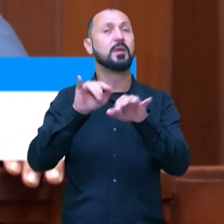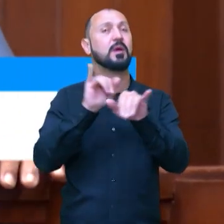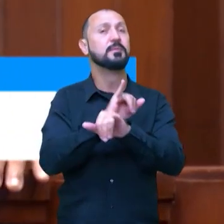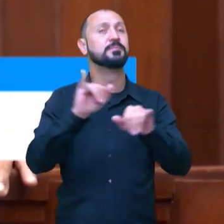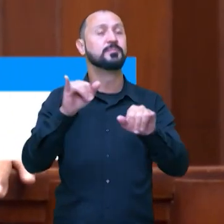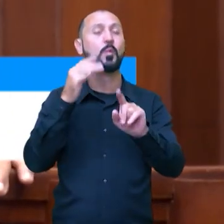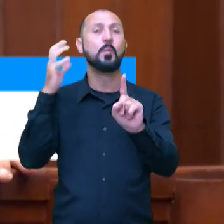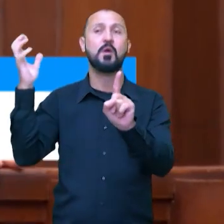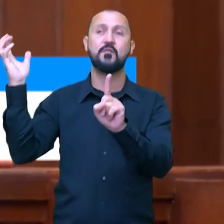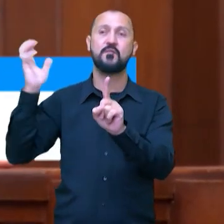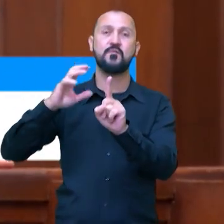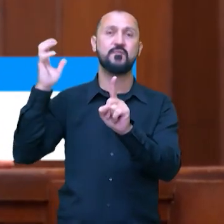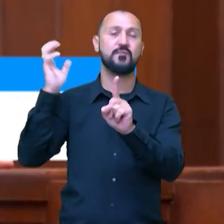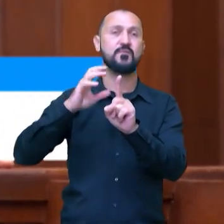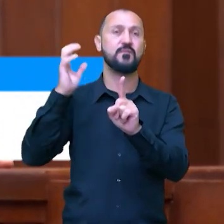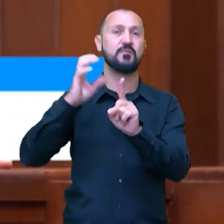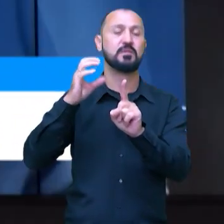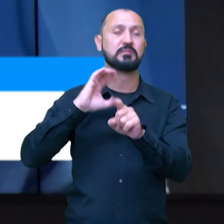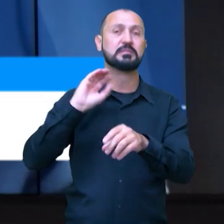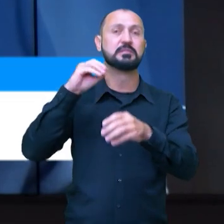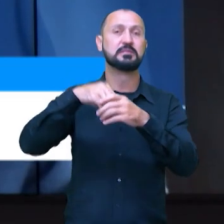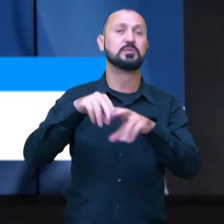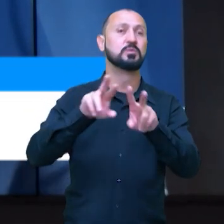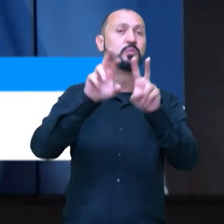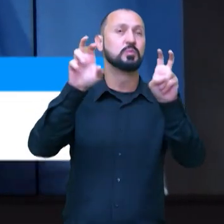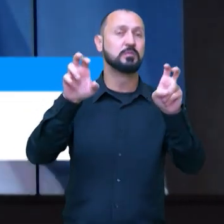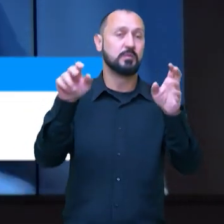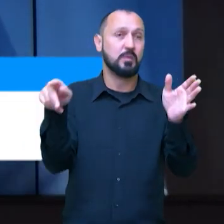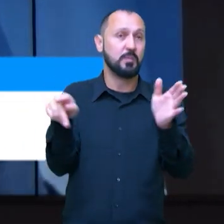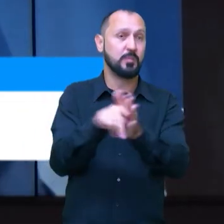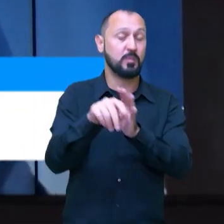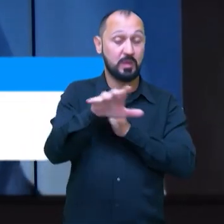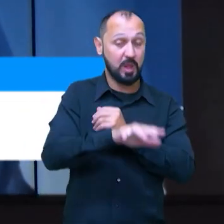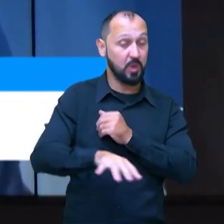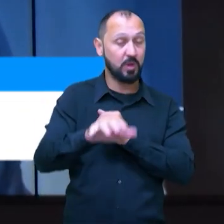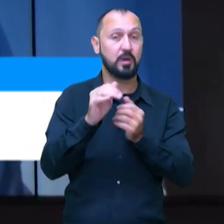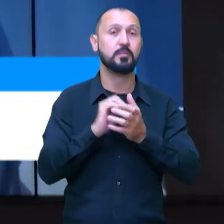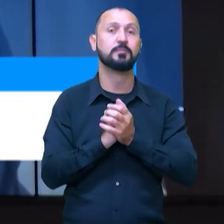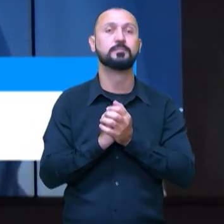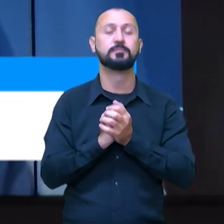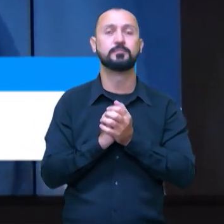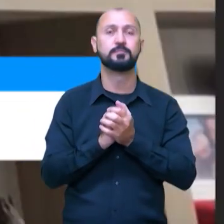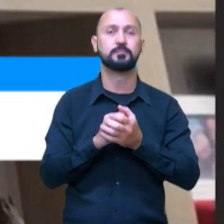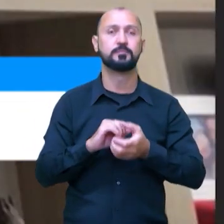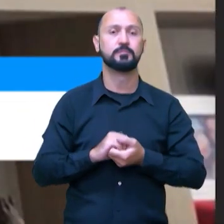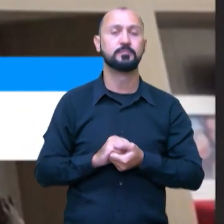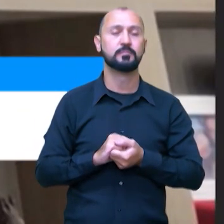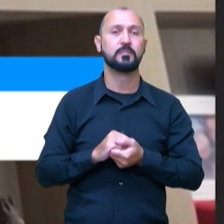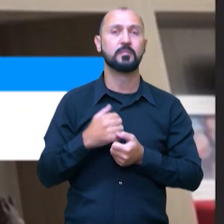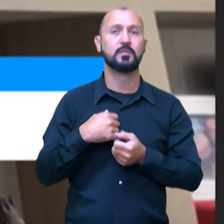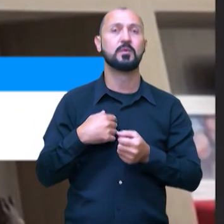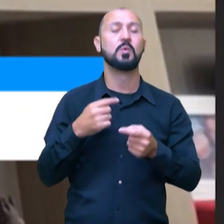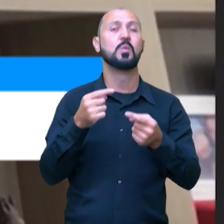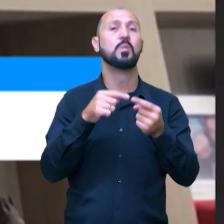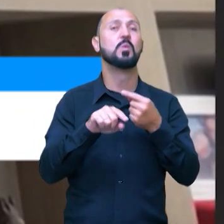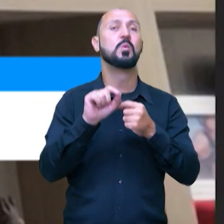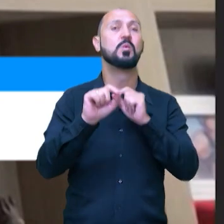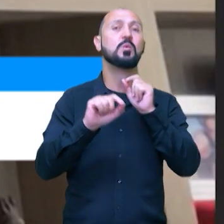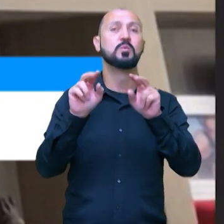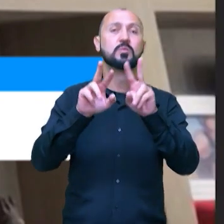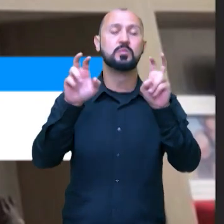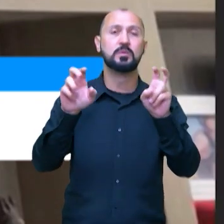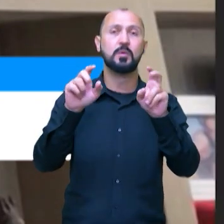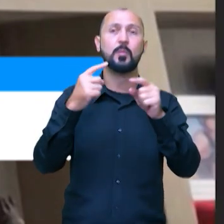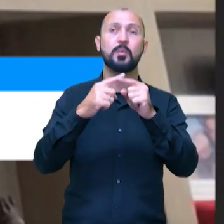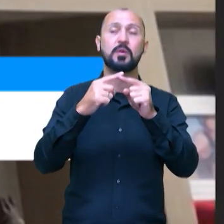também repercutiram a influência nacional em uma pauta genuinamente local. mas eu concordo com essa